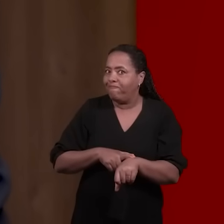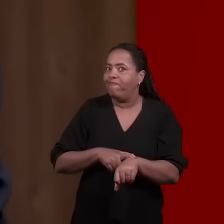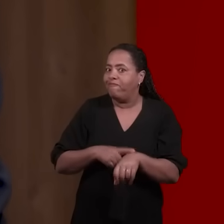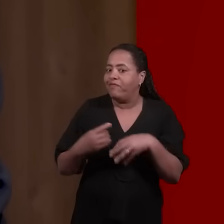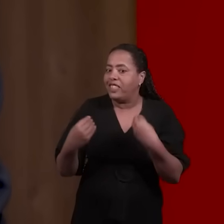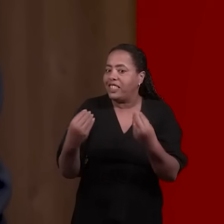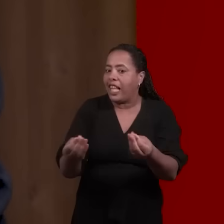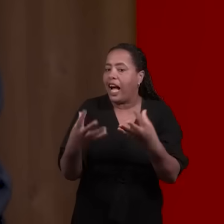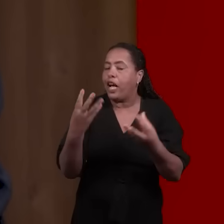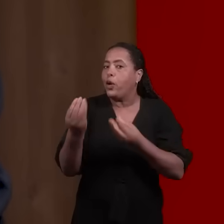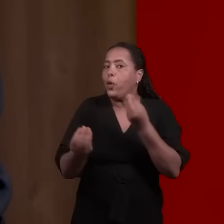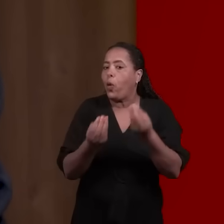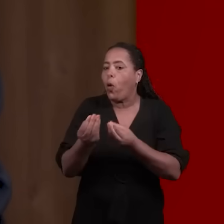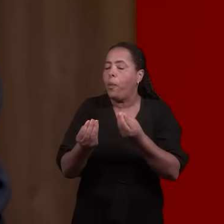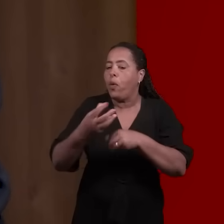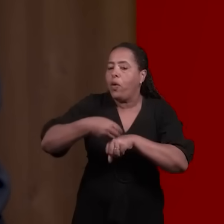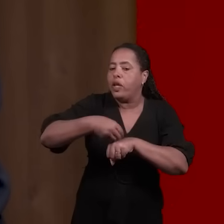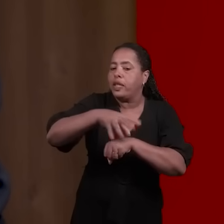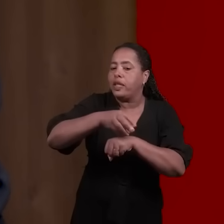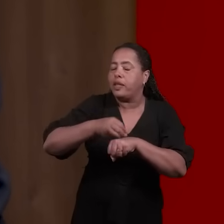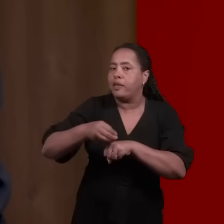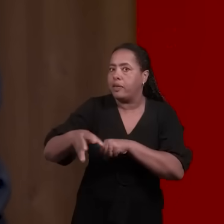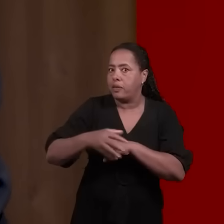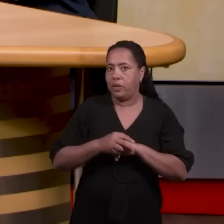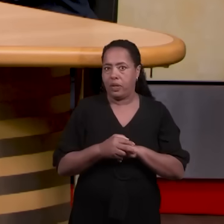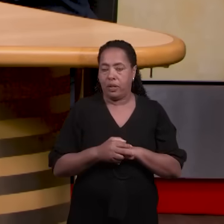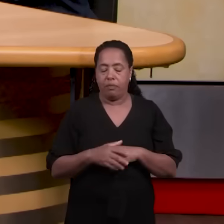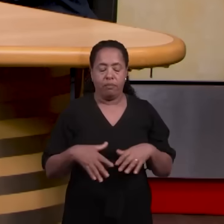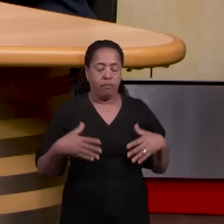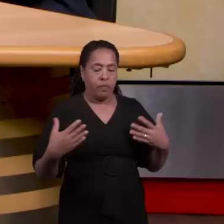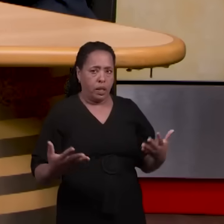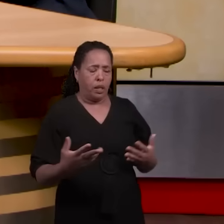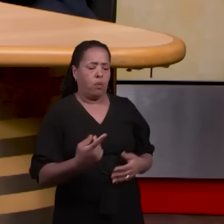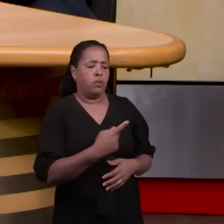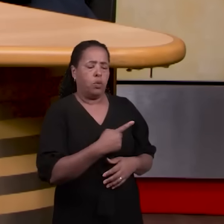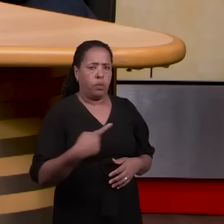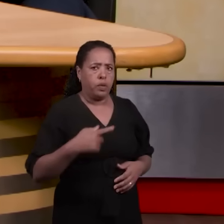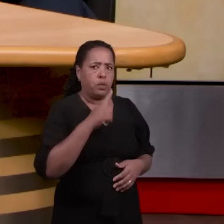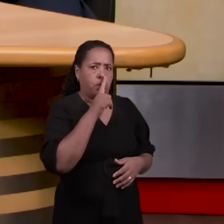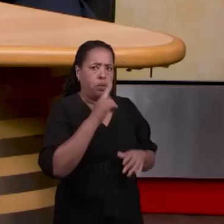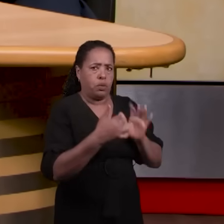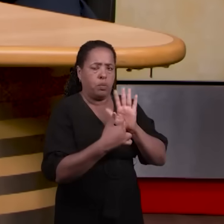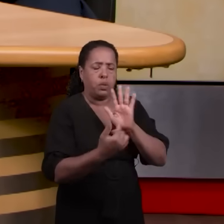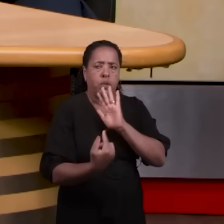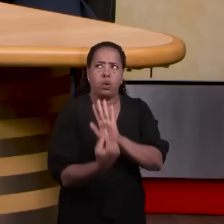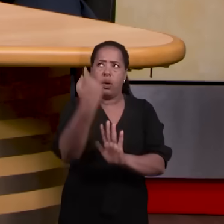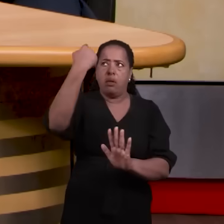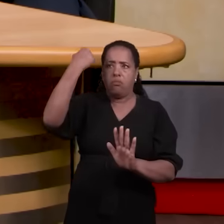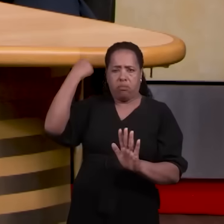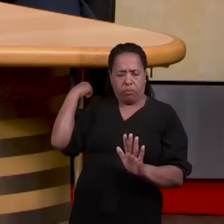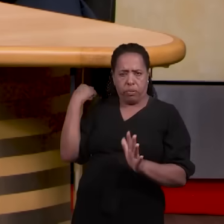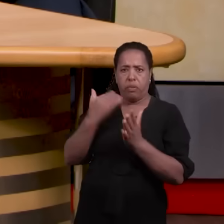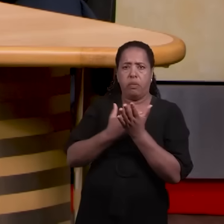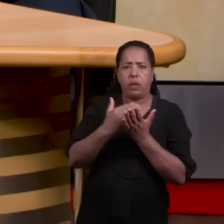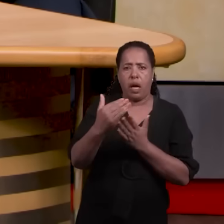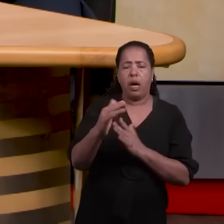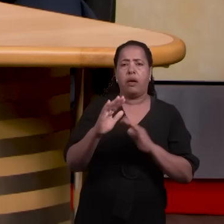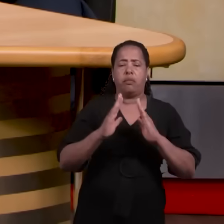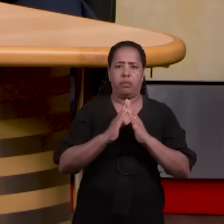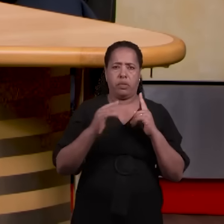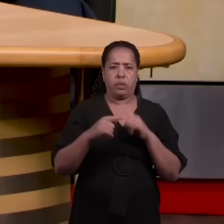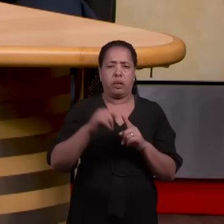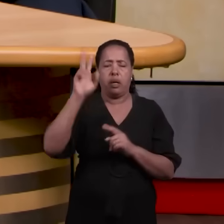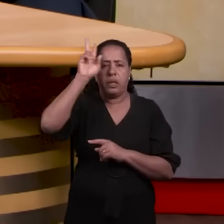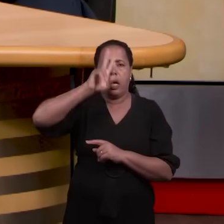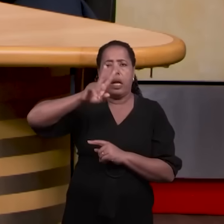são importantes em relação ao dom de sabedoria. Isso que Gilson falou aqui, eu me lembro no início da igreja,